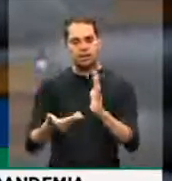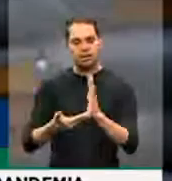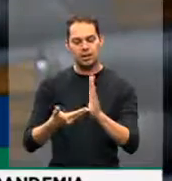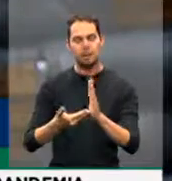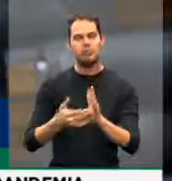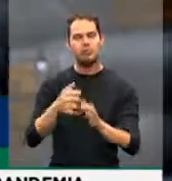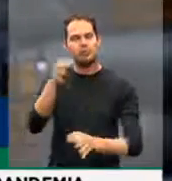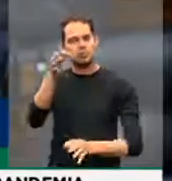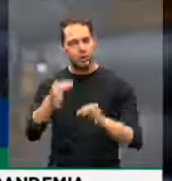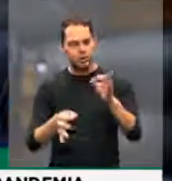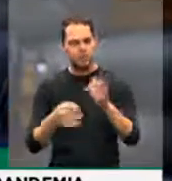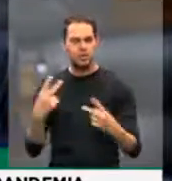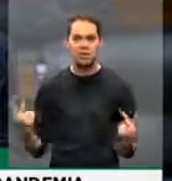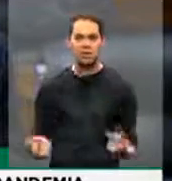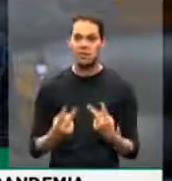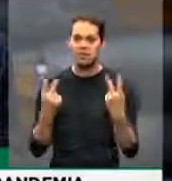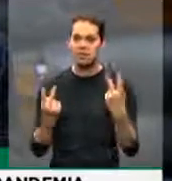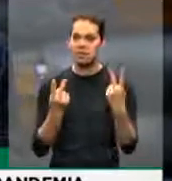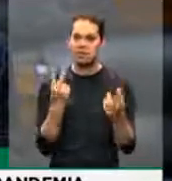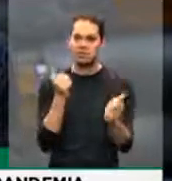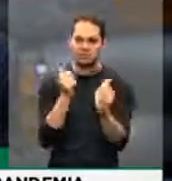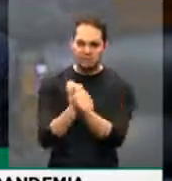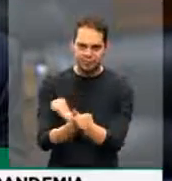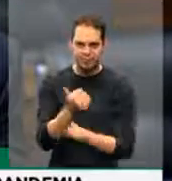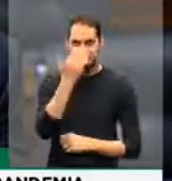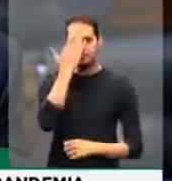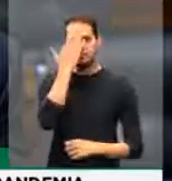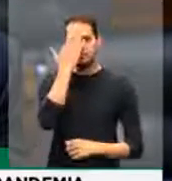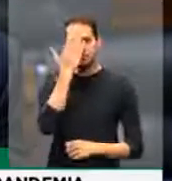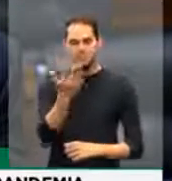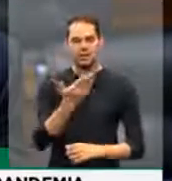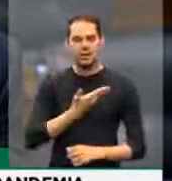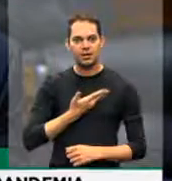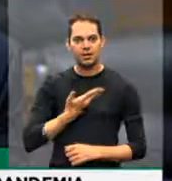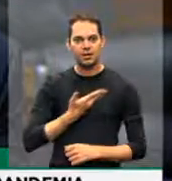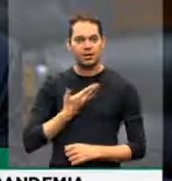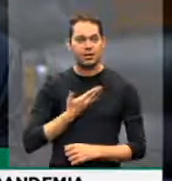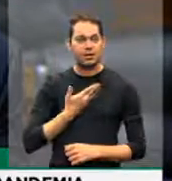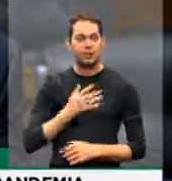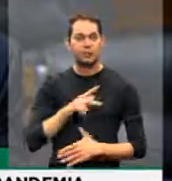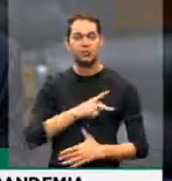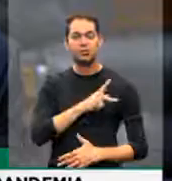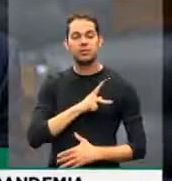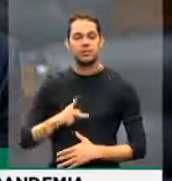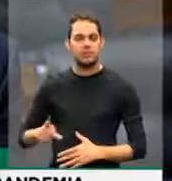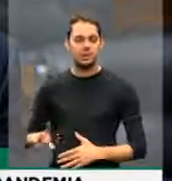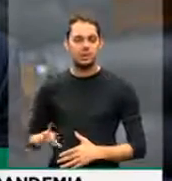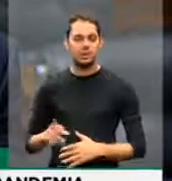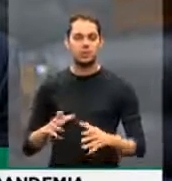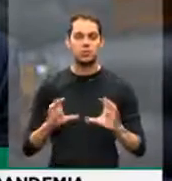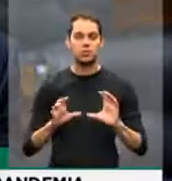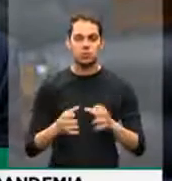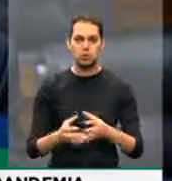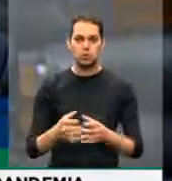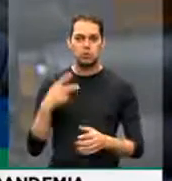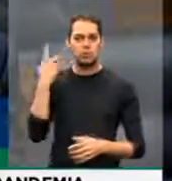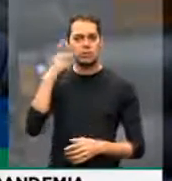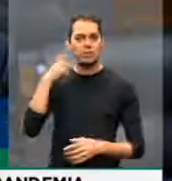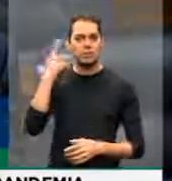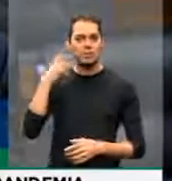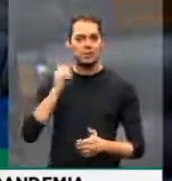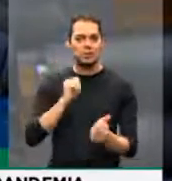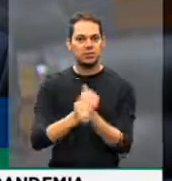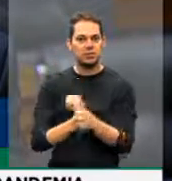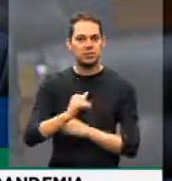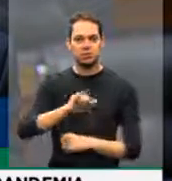valorizar o esporte. Obrigado ao querido amigo presidente da Frente Parlamentar do Esporte, deputado Júlio, ao